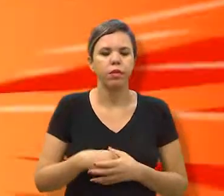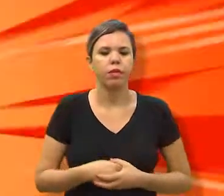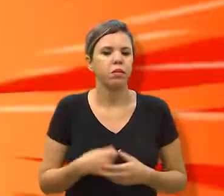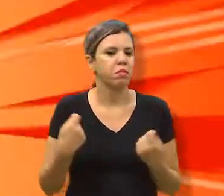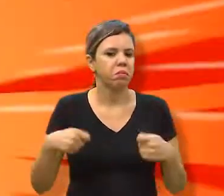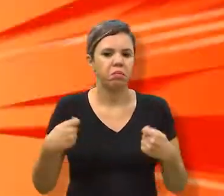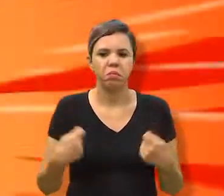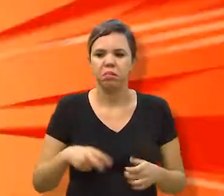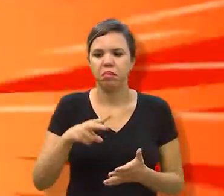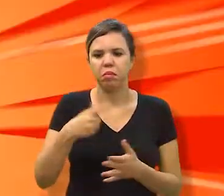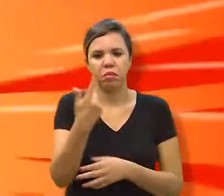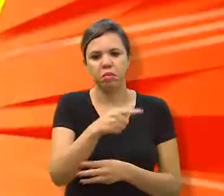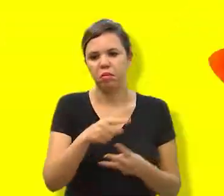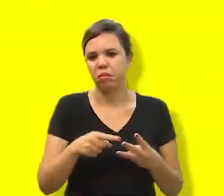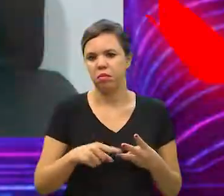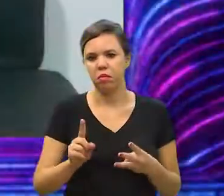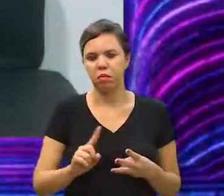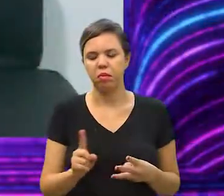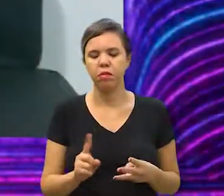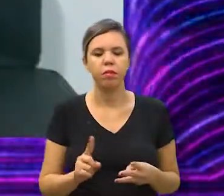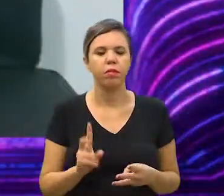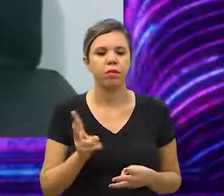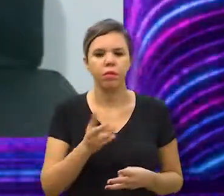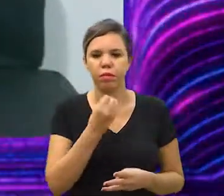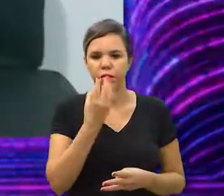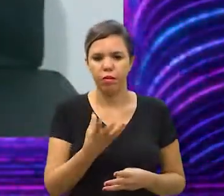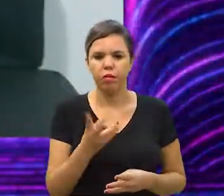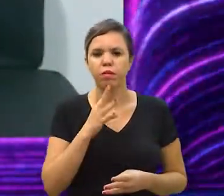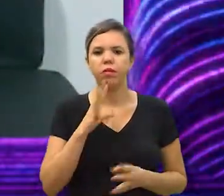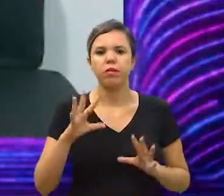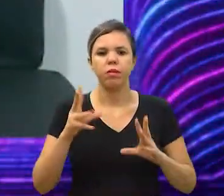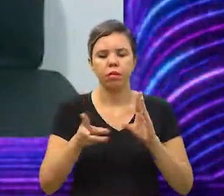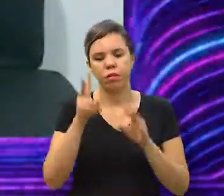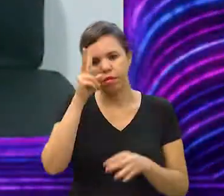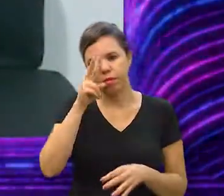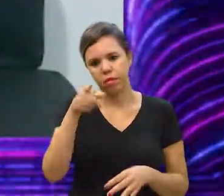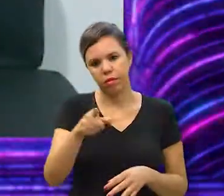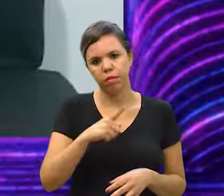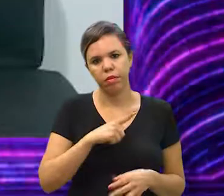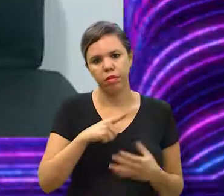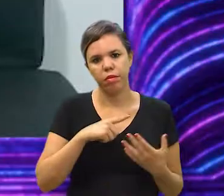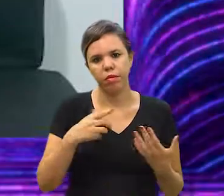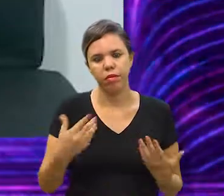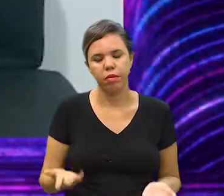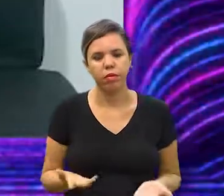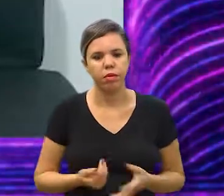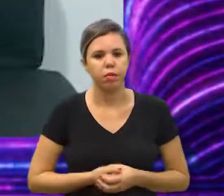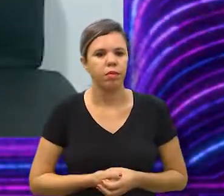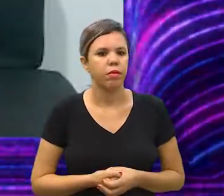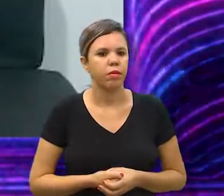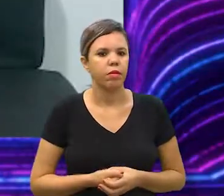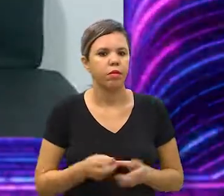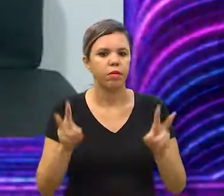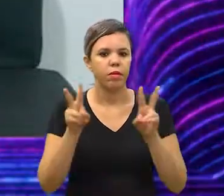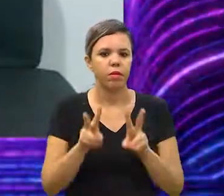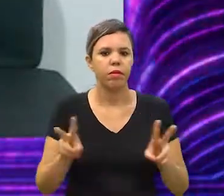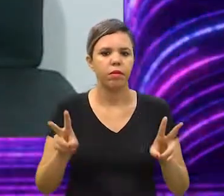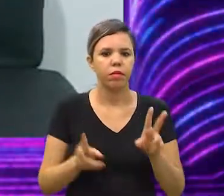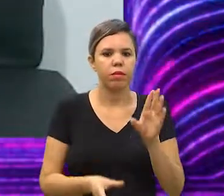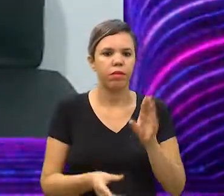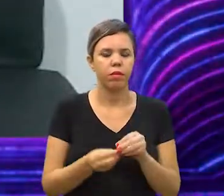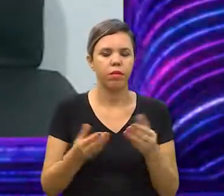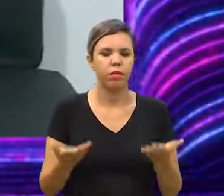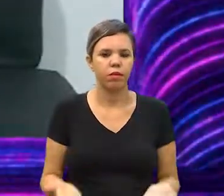dali, não precisa ter lido os outros 2 volumes. Mas é sempre bom você conhecer toda a história, né, para você ter aí uma visão geral